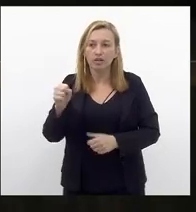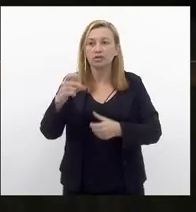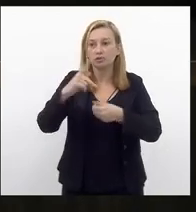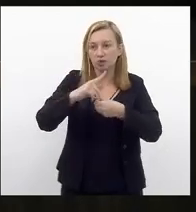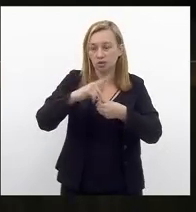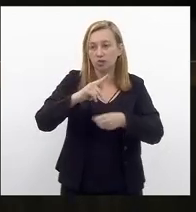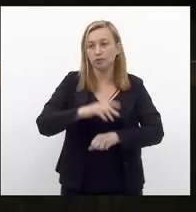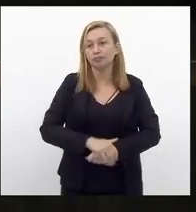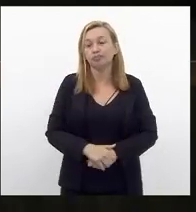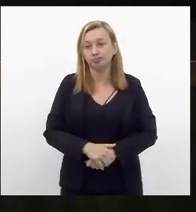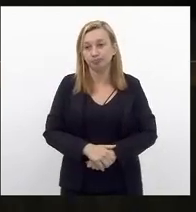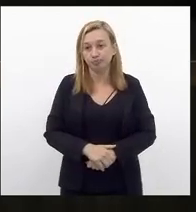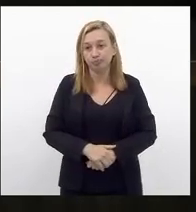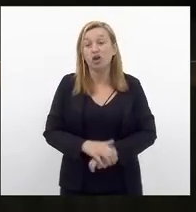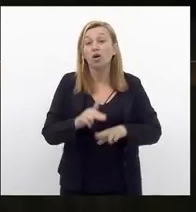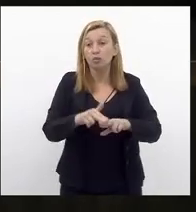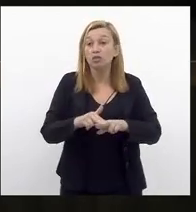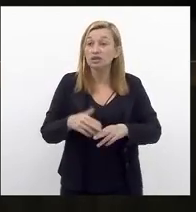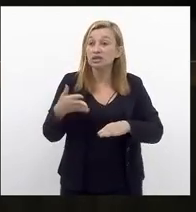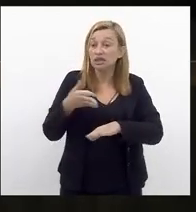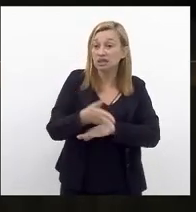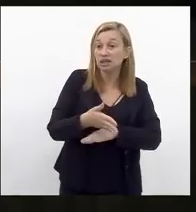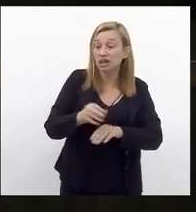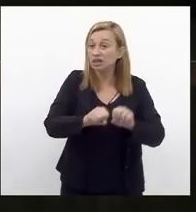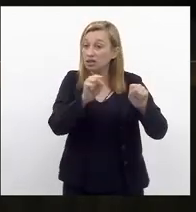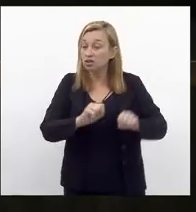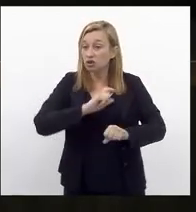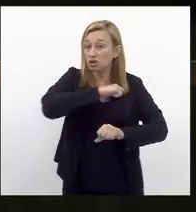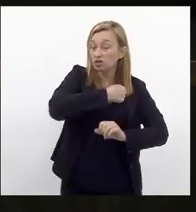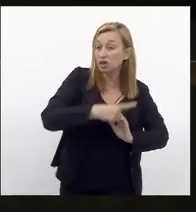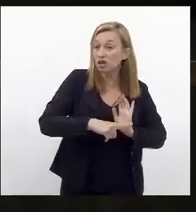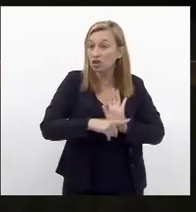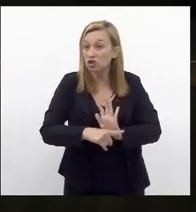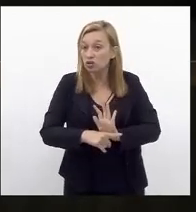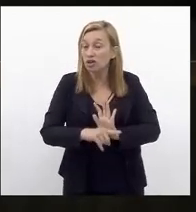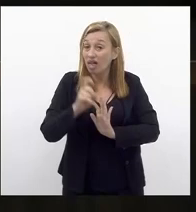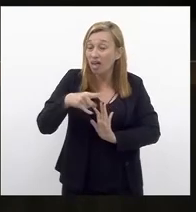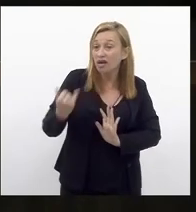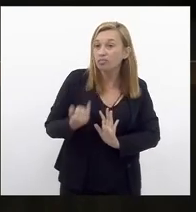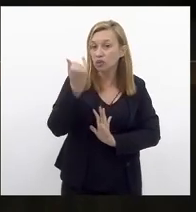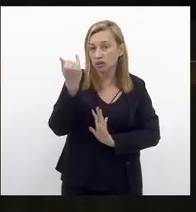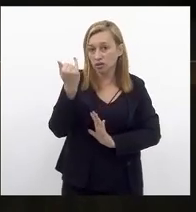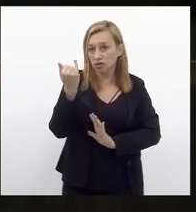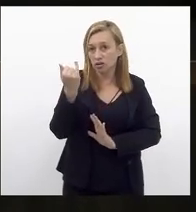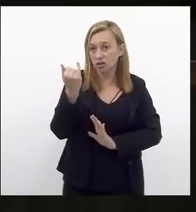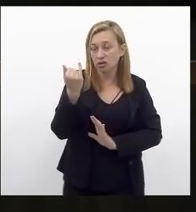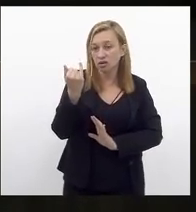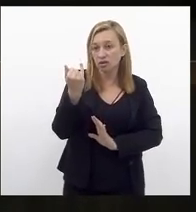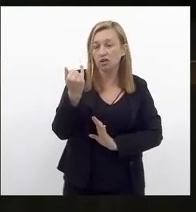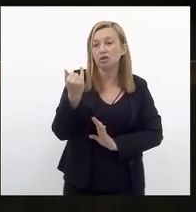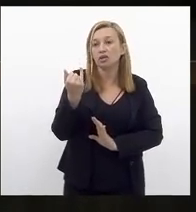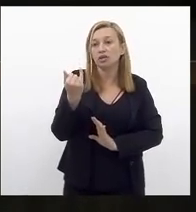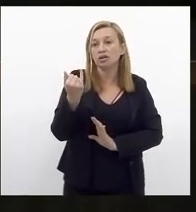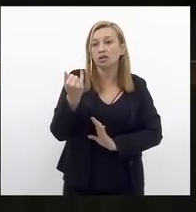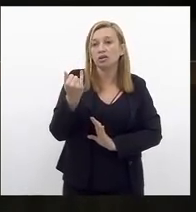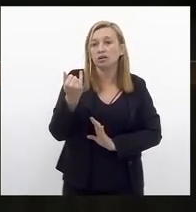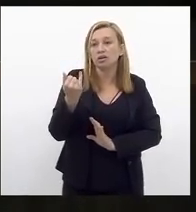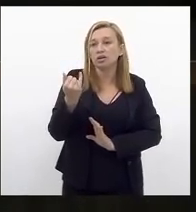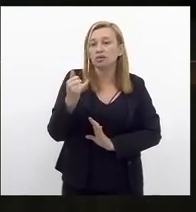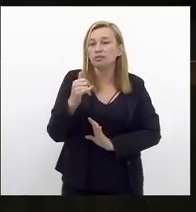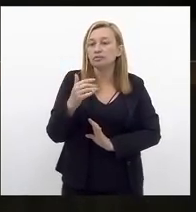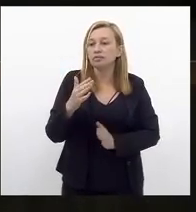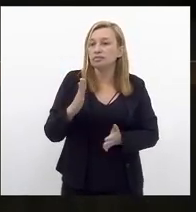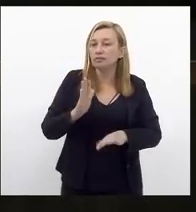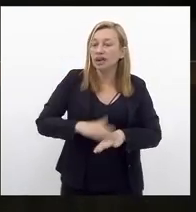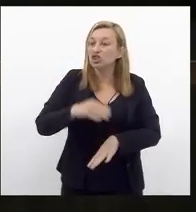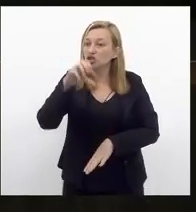petróleo e por isso a entrada do regime de recuperação fiscal ela tão importante ficar pelo menos mais